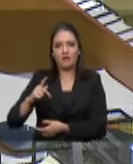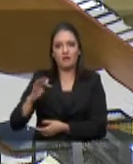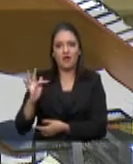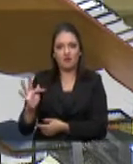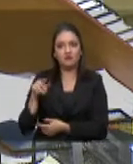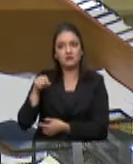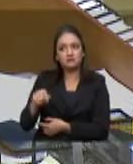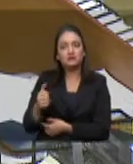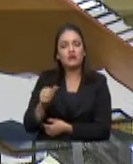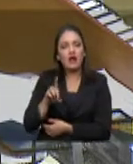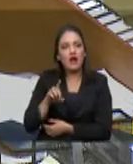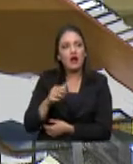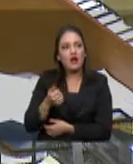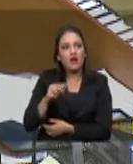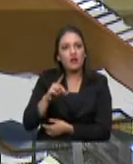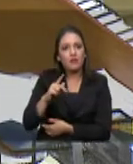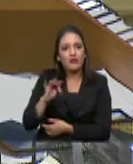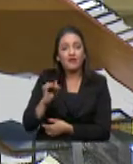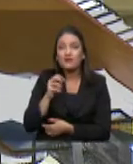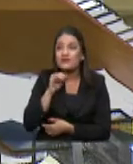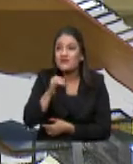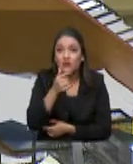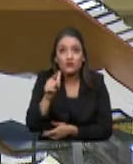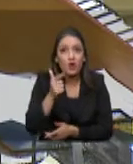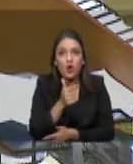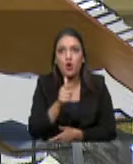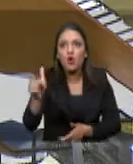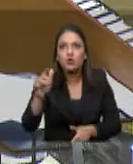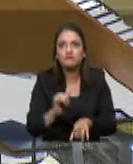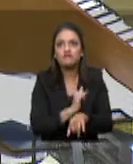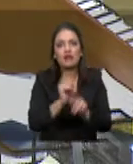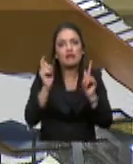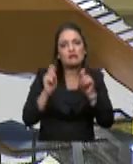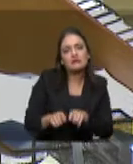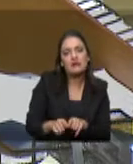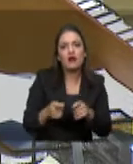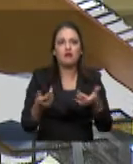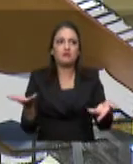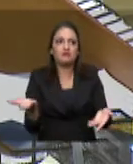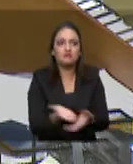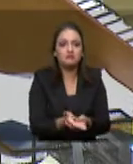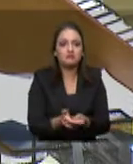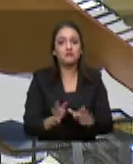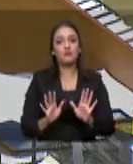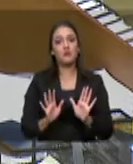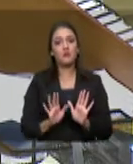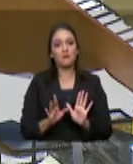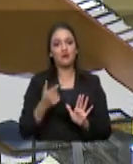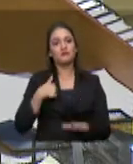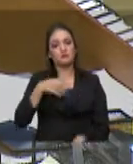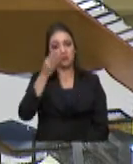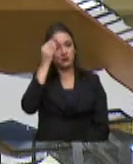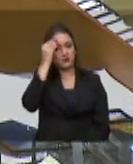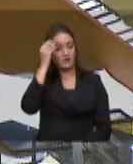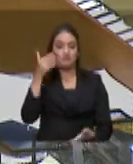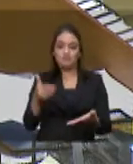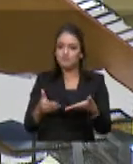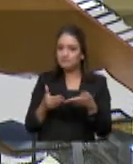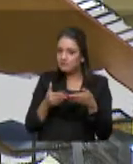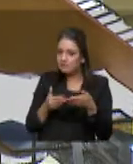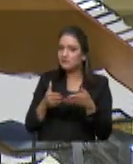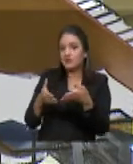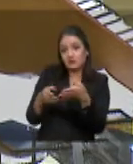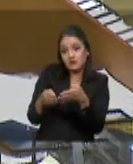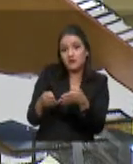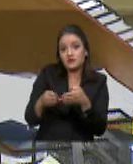é cabível em caso de não haver outro remédio no ordenamento jurídico. Em todo caso, entendo, pedindo as mais